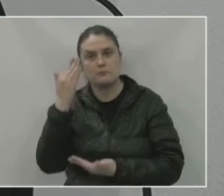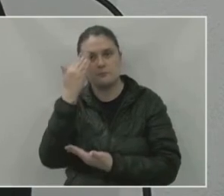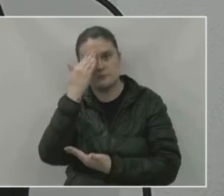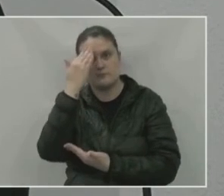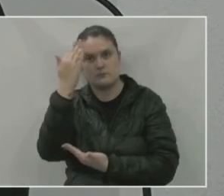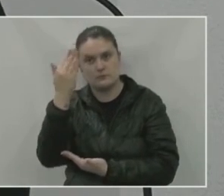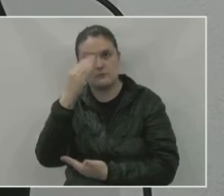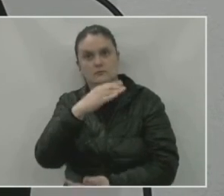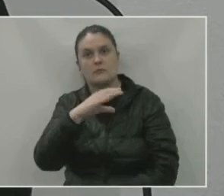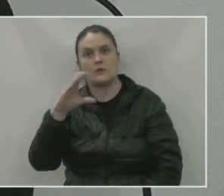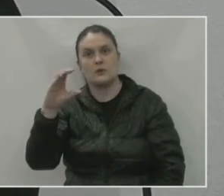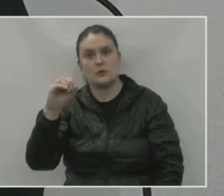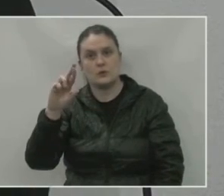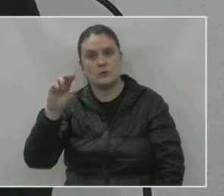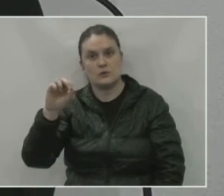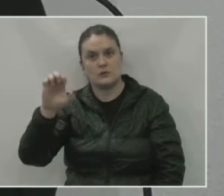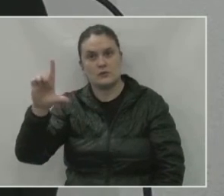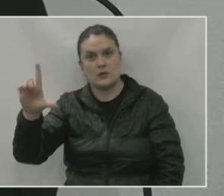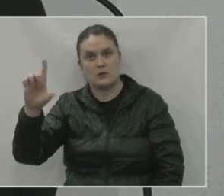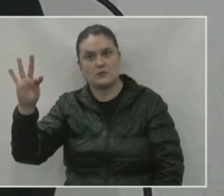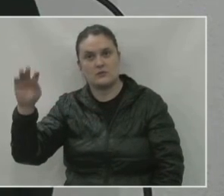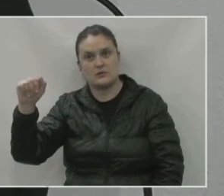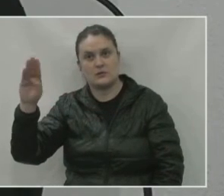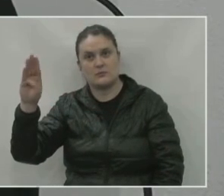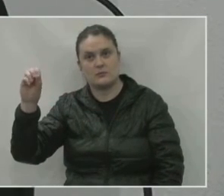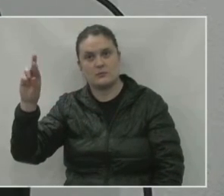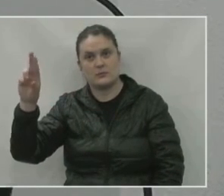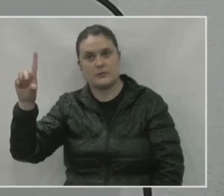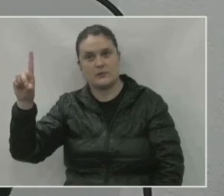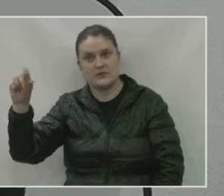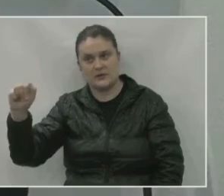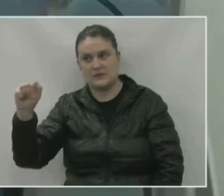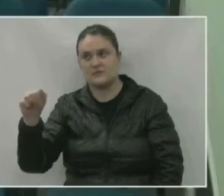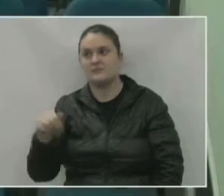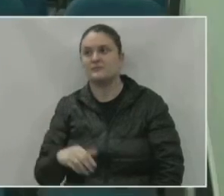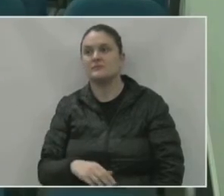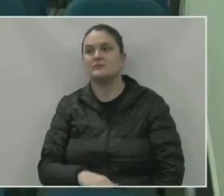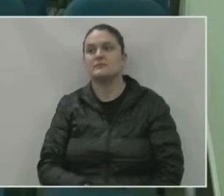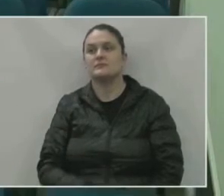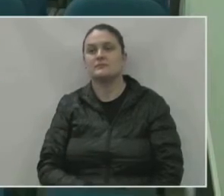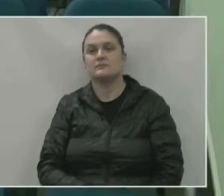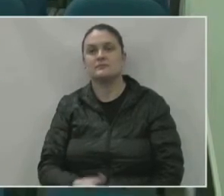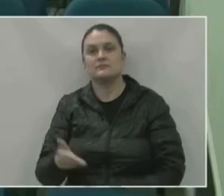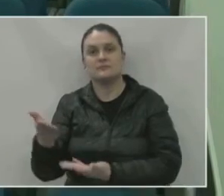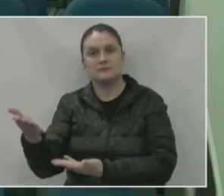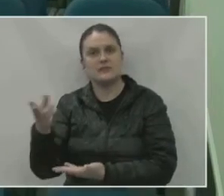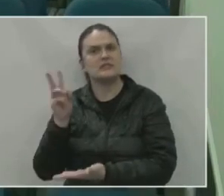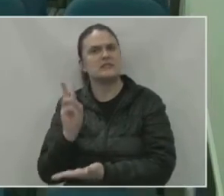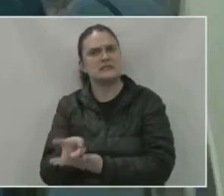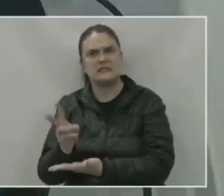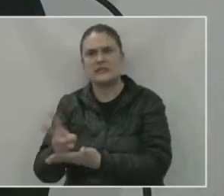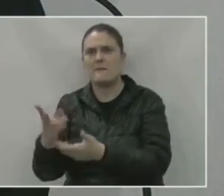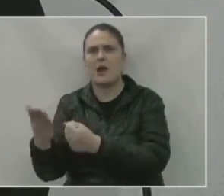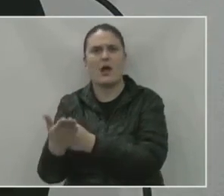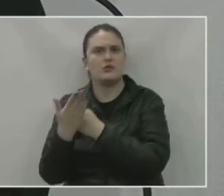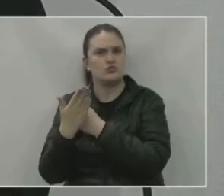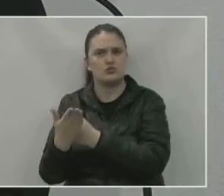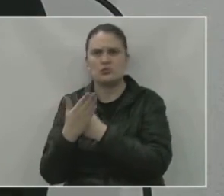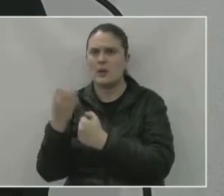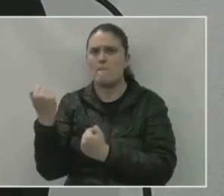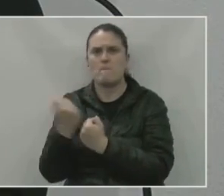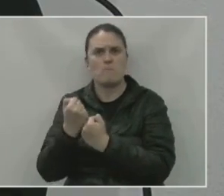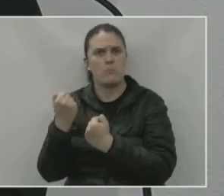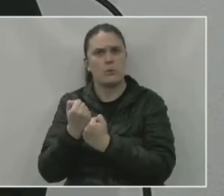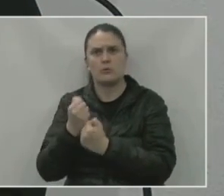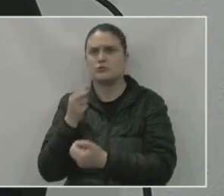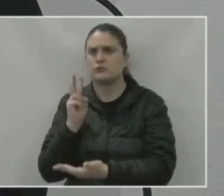agradecer o Coronel Taborda. Ele está presente, Coronel? Está atrás do Coronel Taborda, que sempre nos auxiliou, e